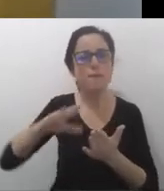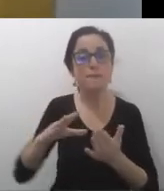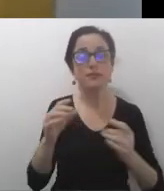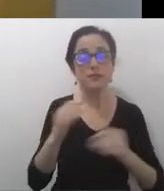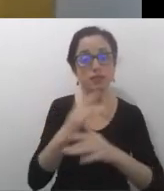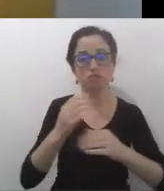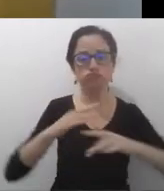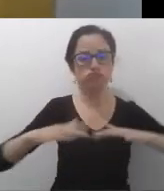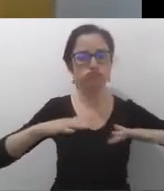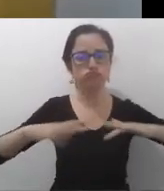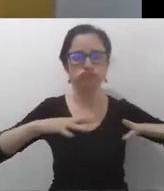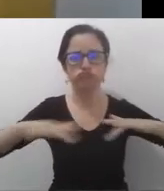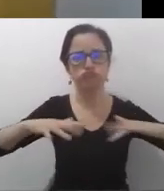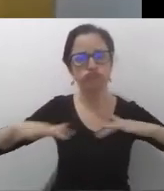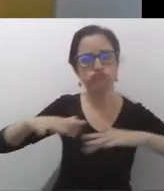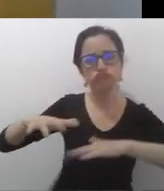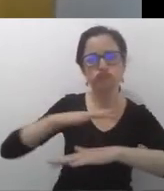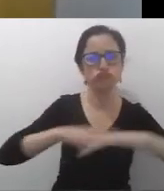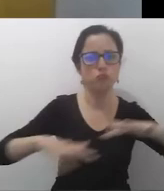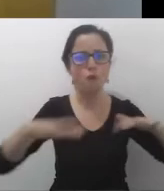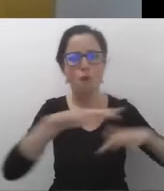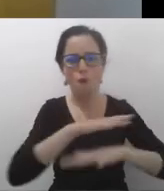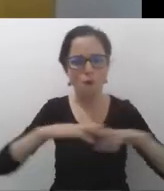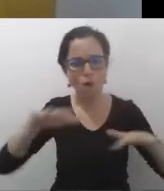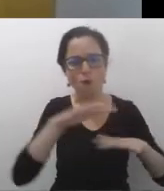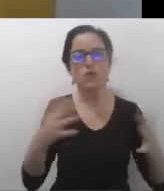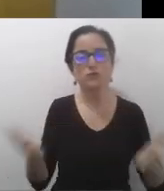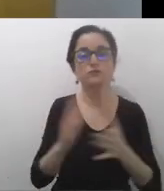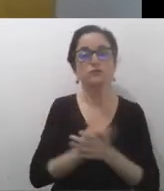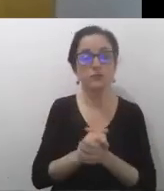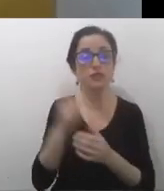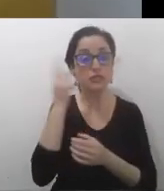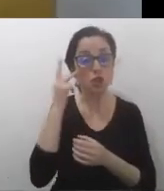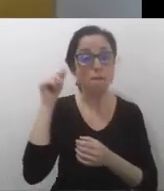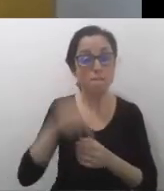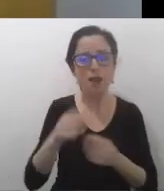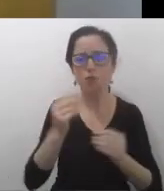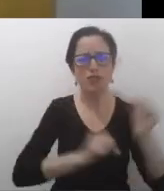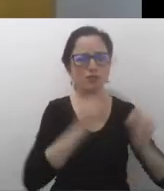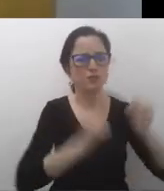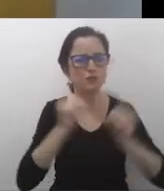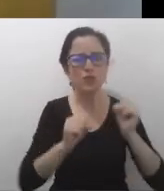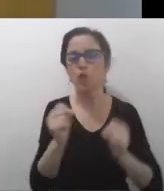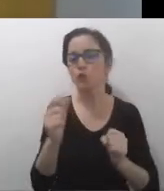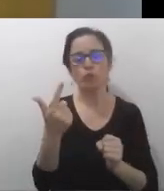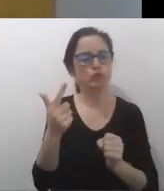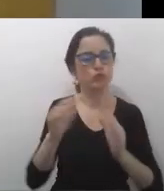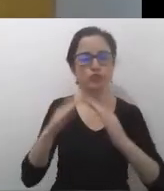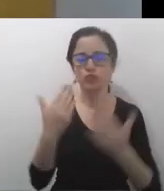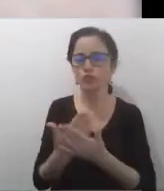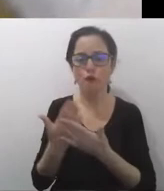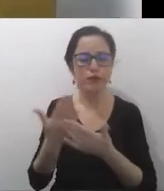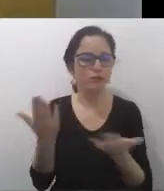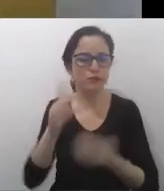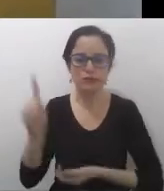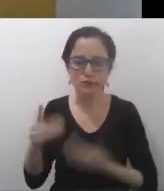é que uma cidade com essa pulsação toda, como é que ela não tem uma escola de design? Como é que tem tanta indústria e não tem?